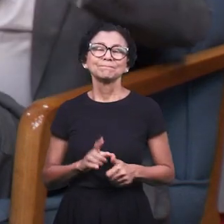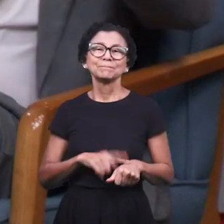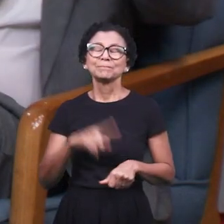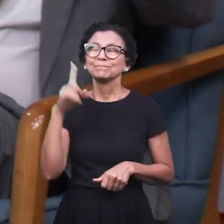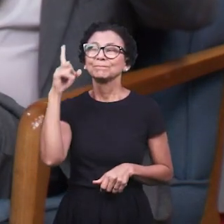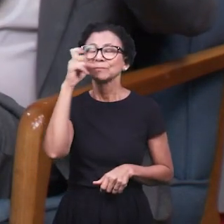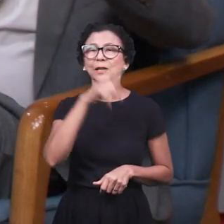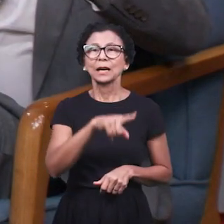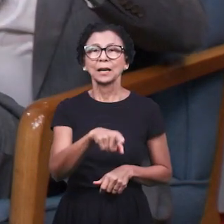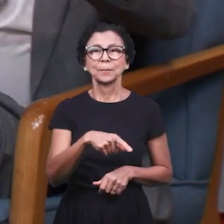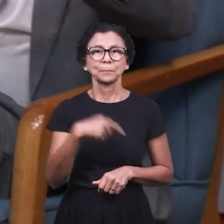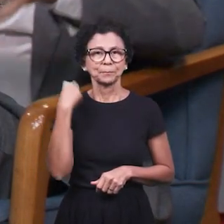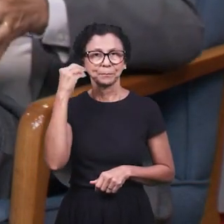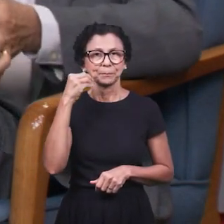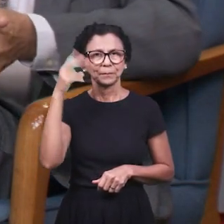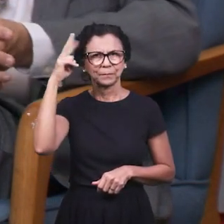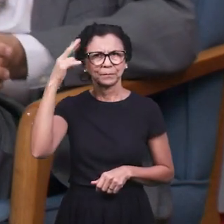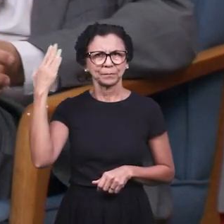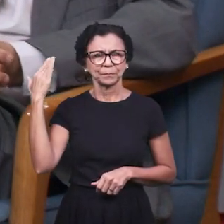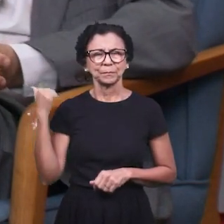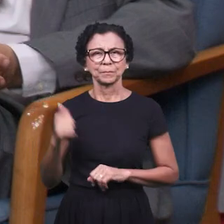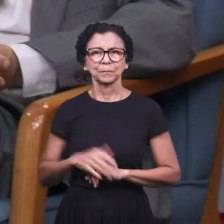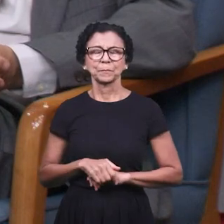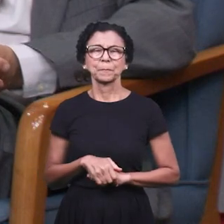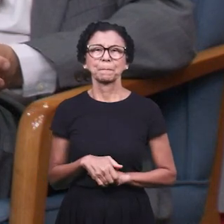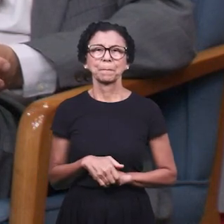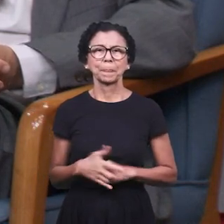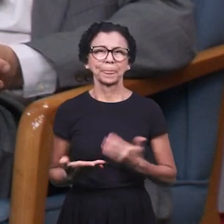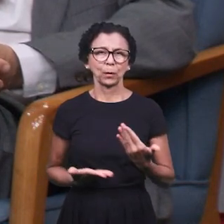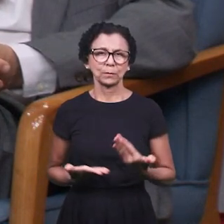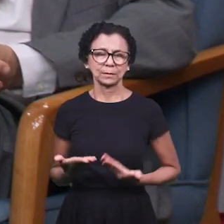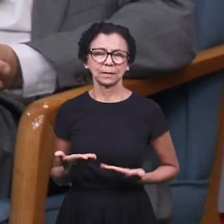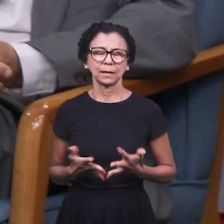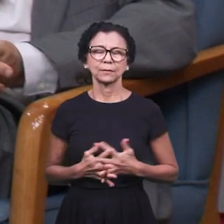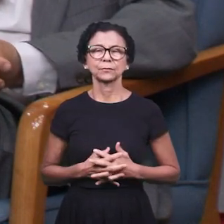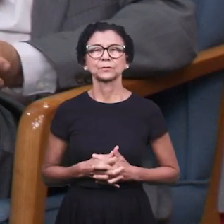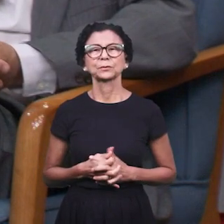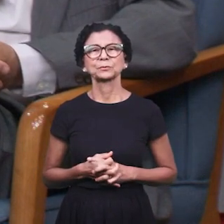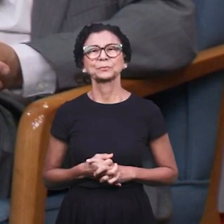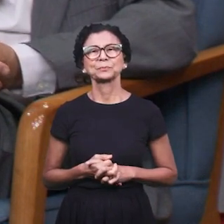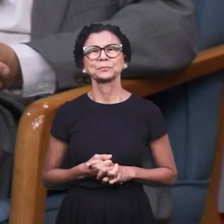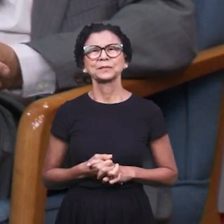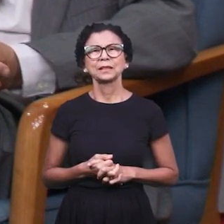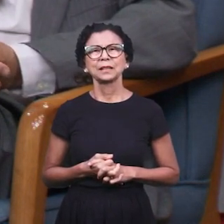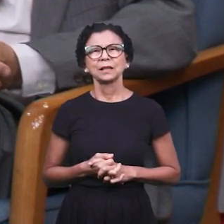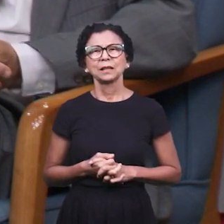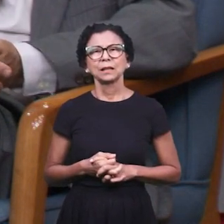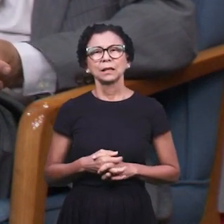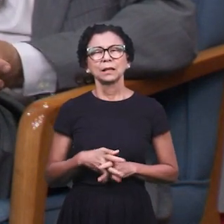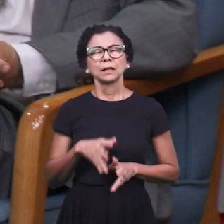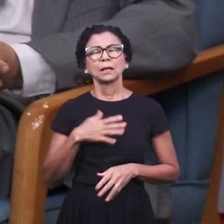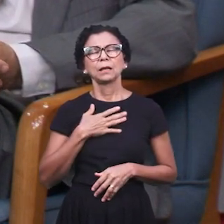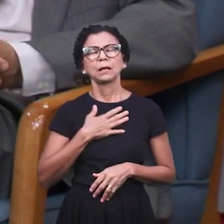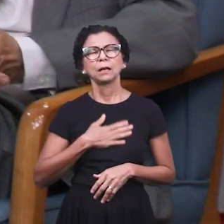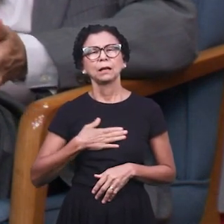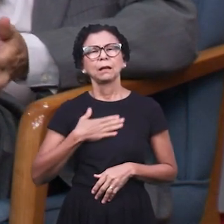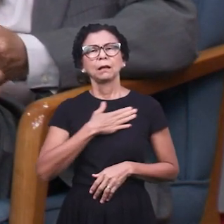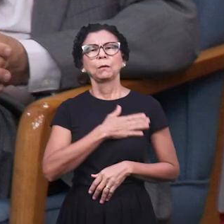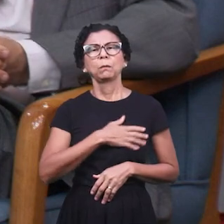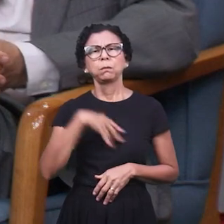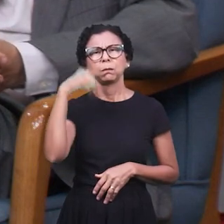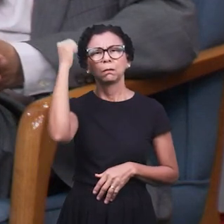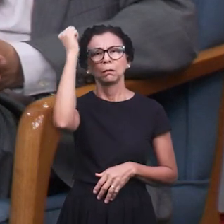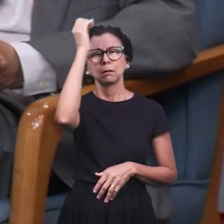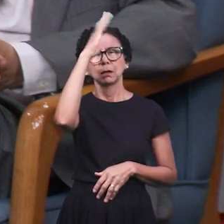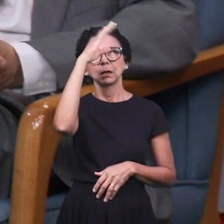É aquele momento ali. Eu me lembro de um irmão. Esse irmão passou mal,